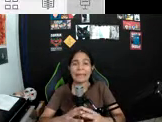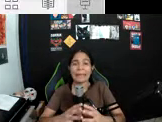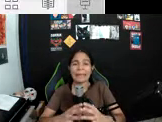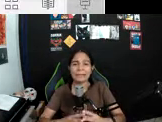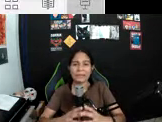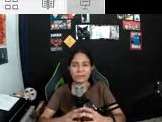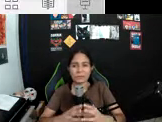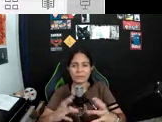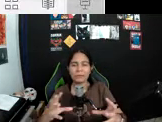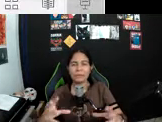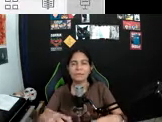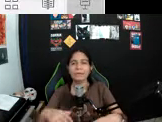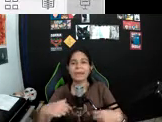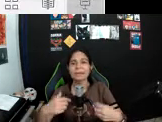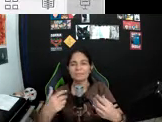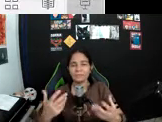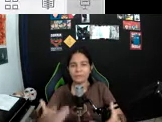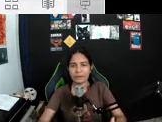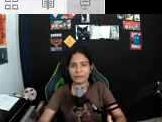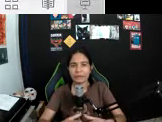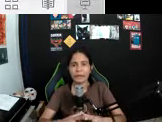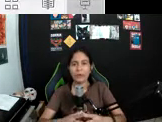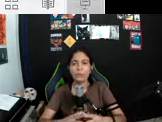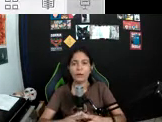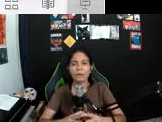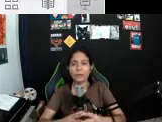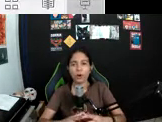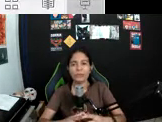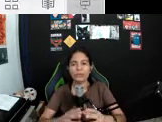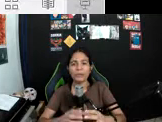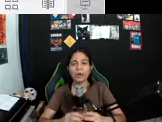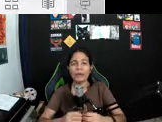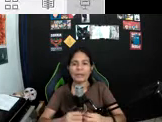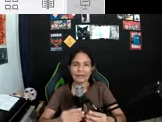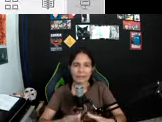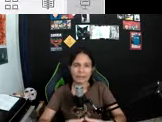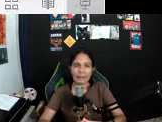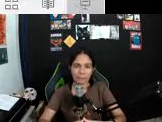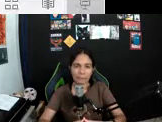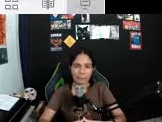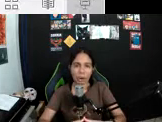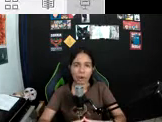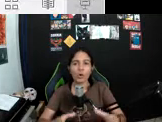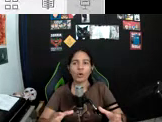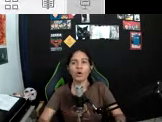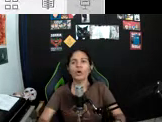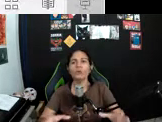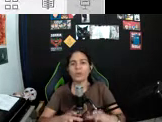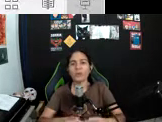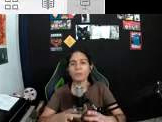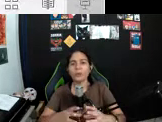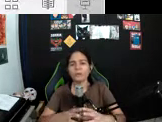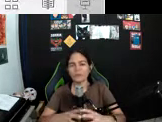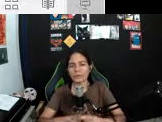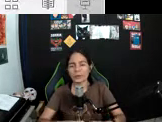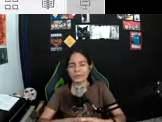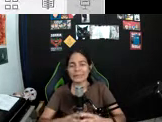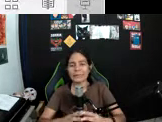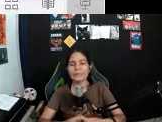Então, esta resolução ela vai vir, né, como uma forma de orientar como que